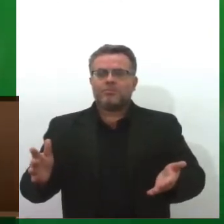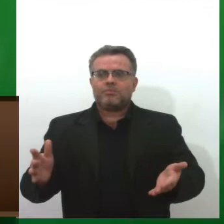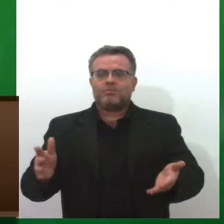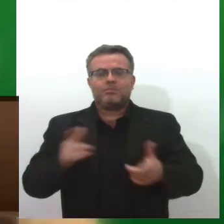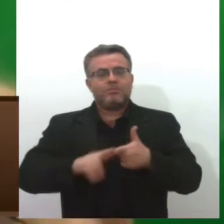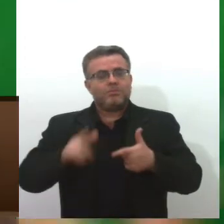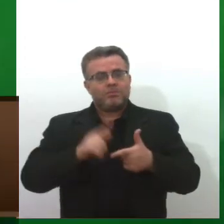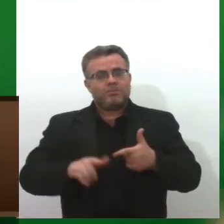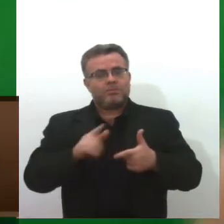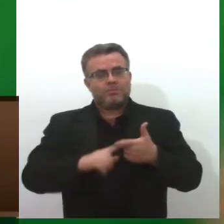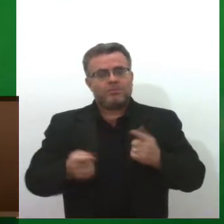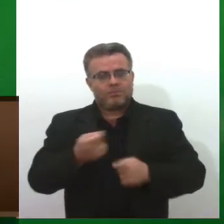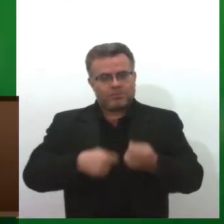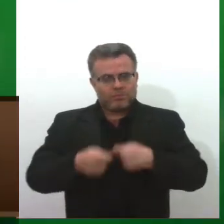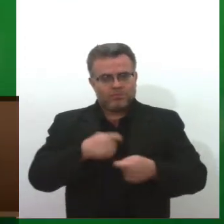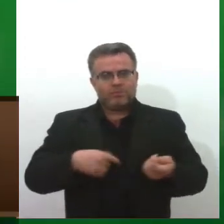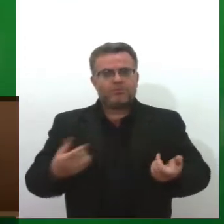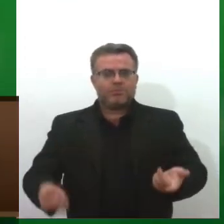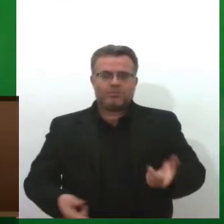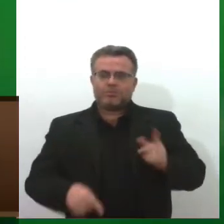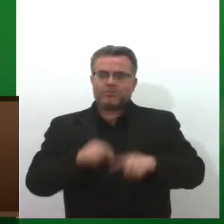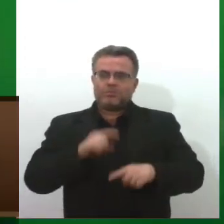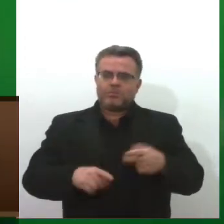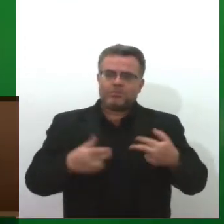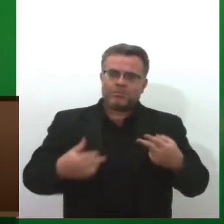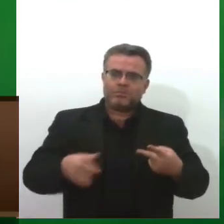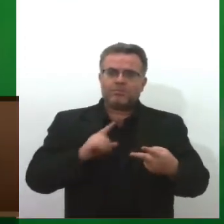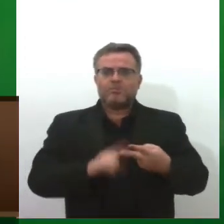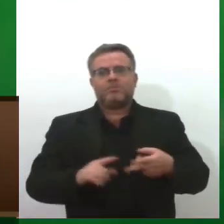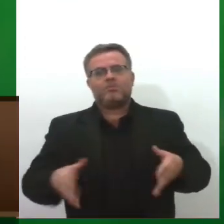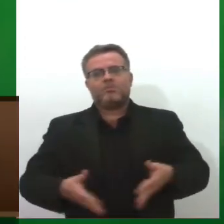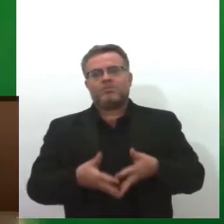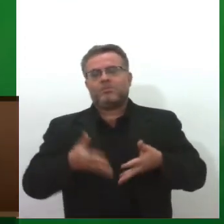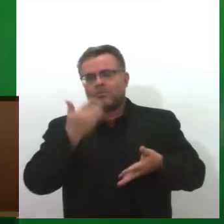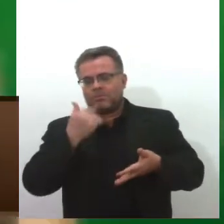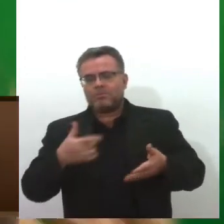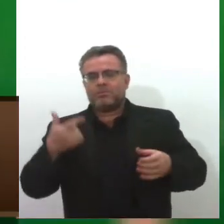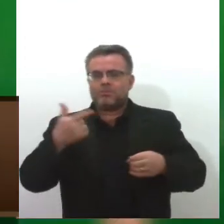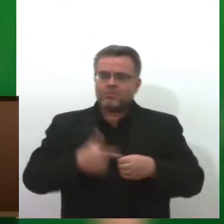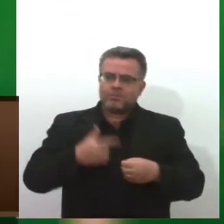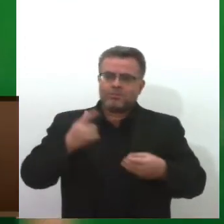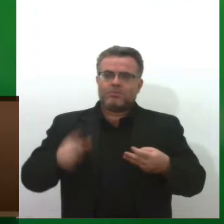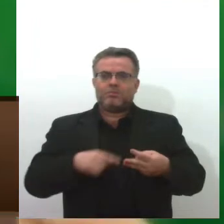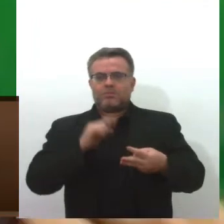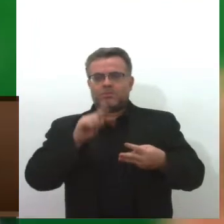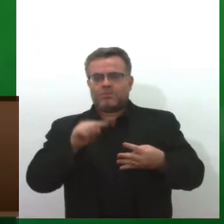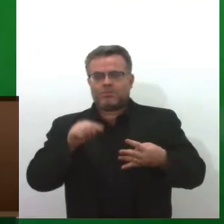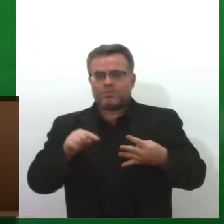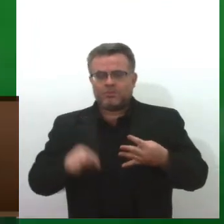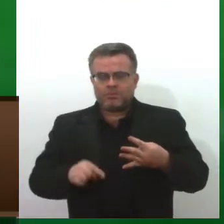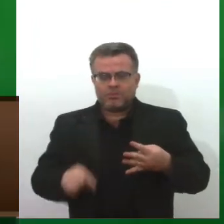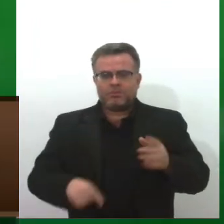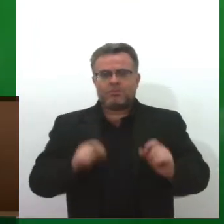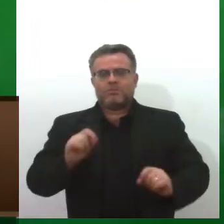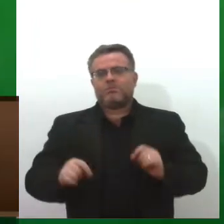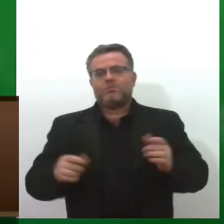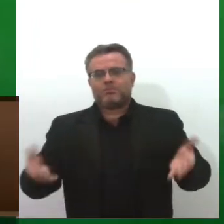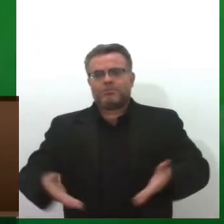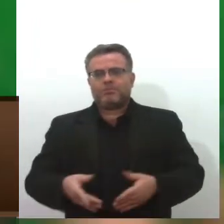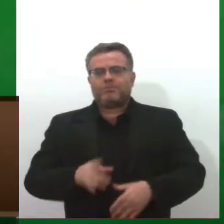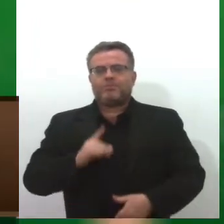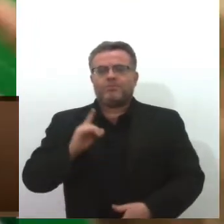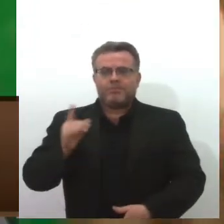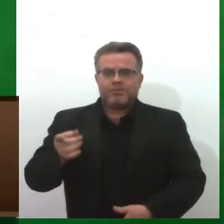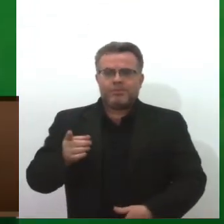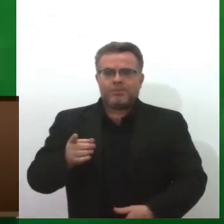desde produtos de insumos da cesta básica, como combustível, né, e mais recentemente para a economia